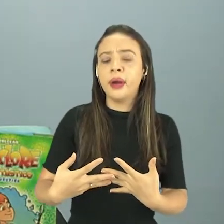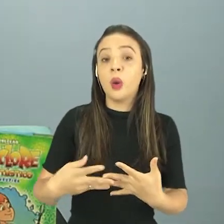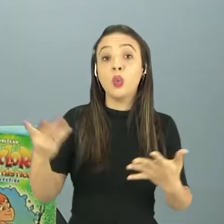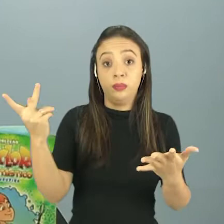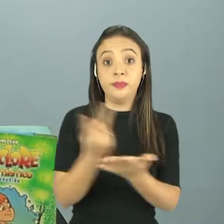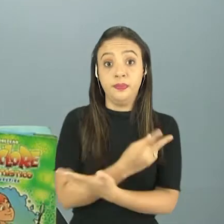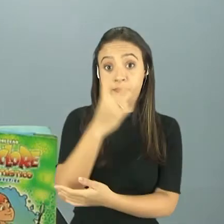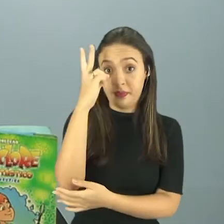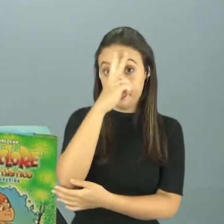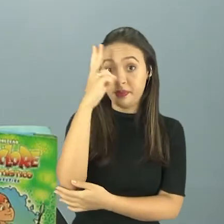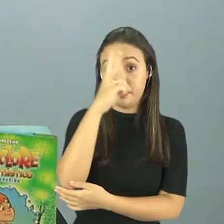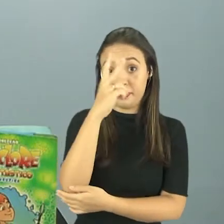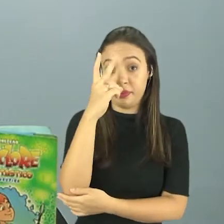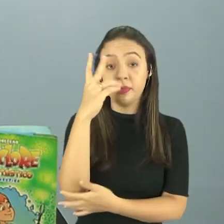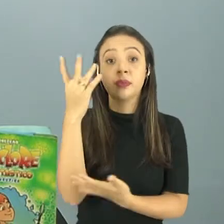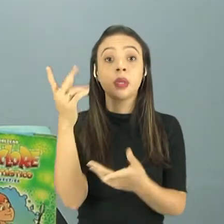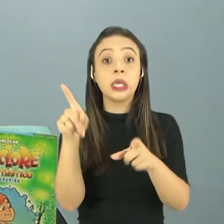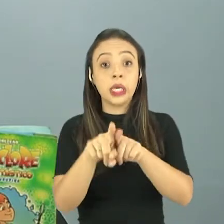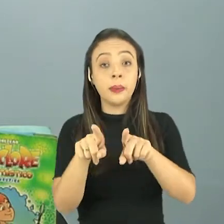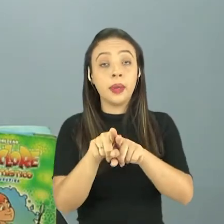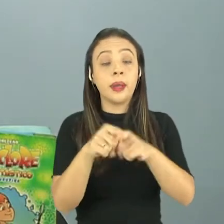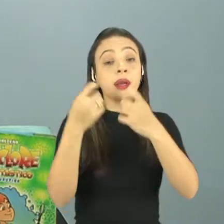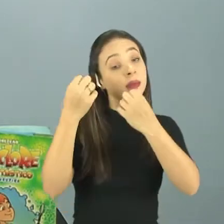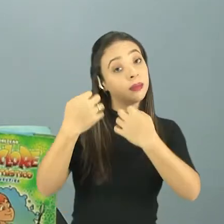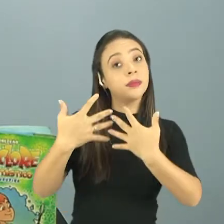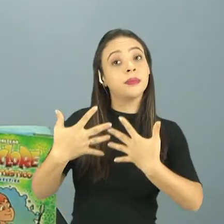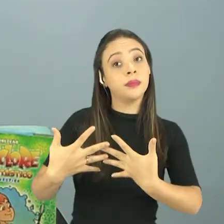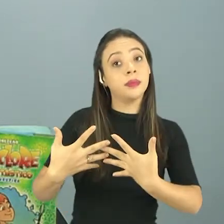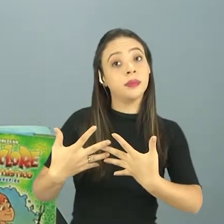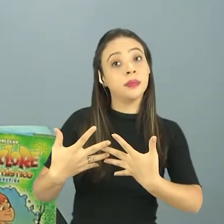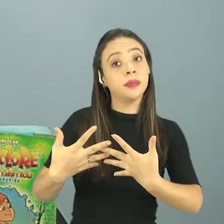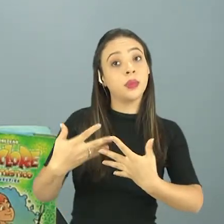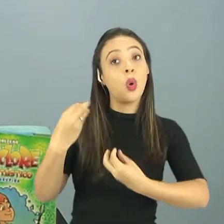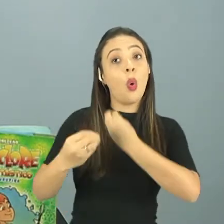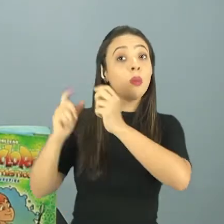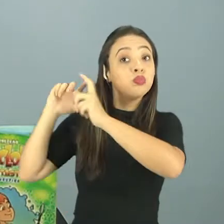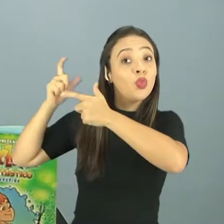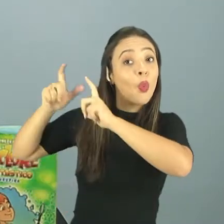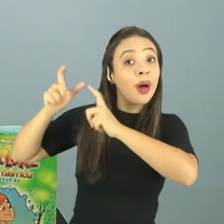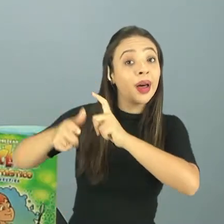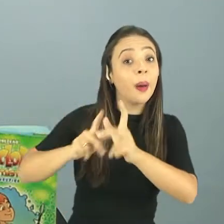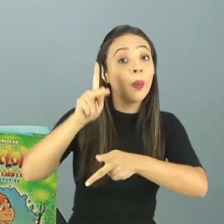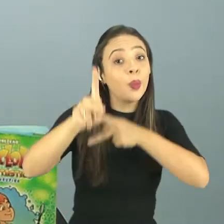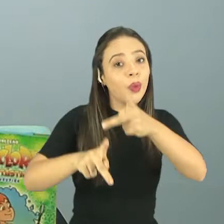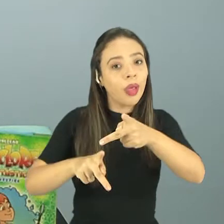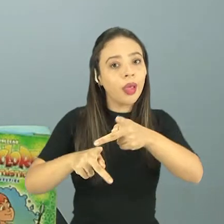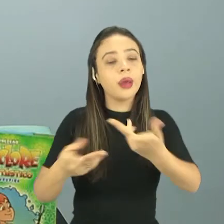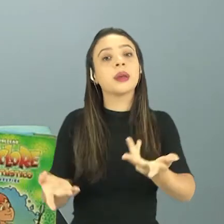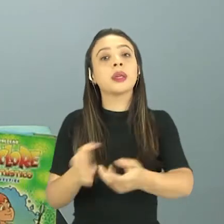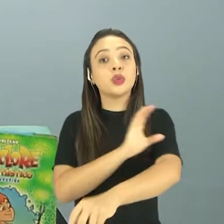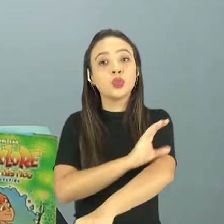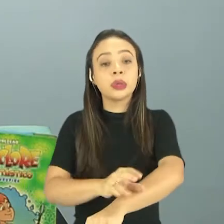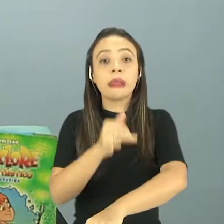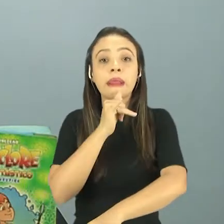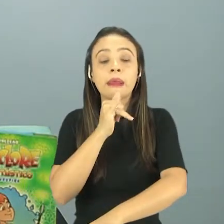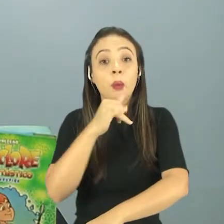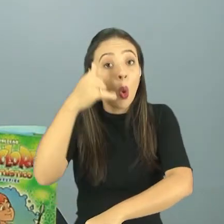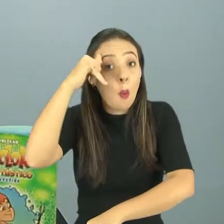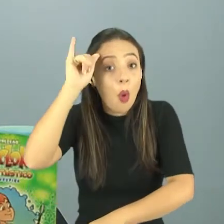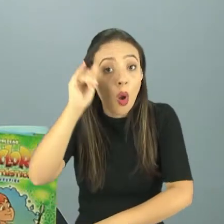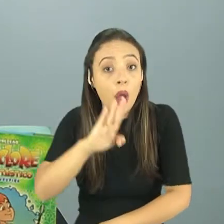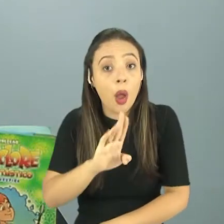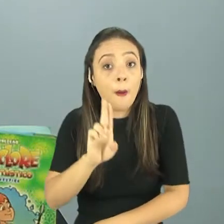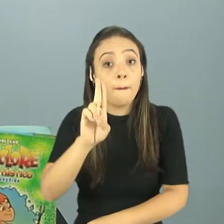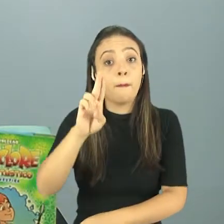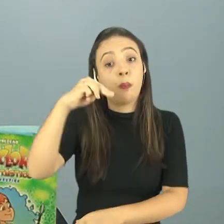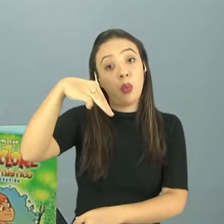né? Coisas para nos explicar, como diz, uma tradição popular da nossa cultura. Por exemplo, o boi bumbá,